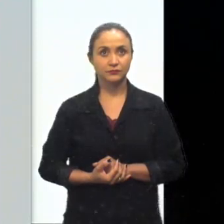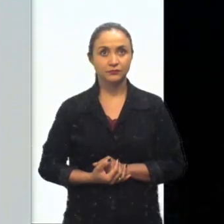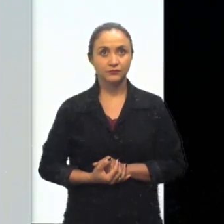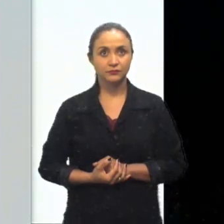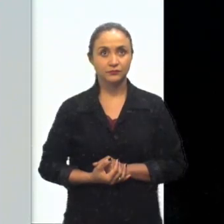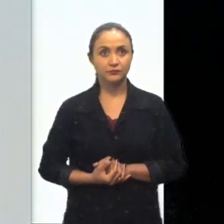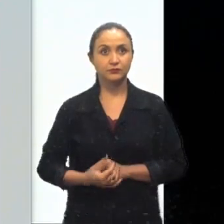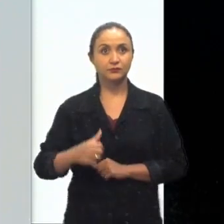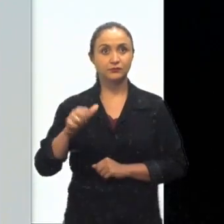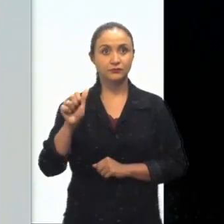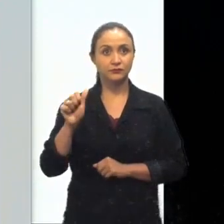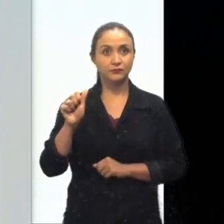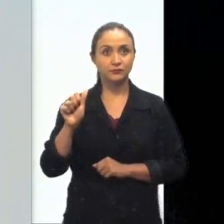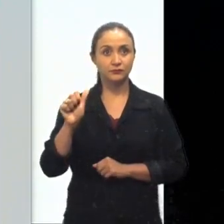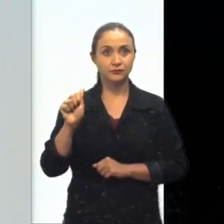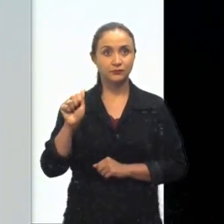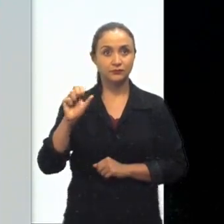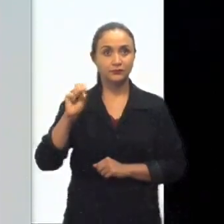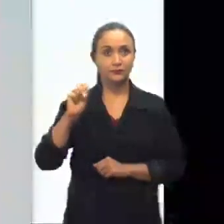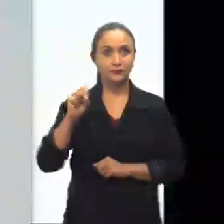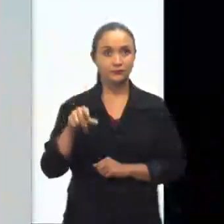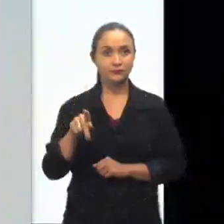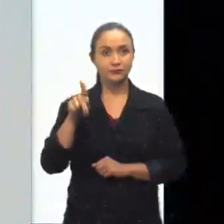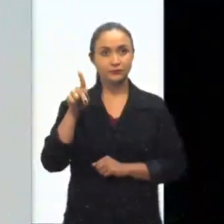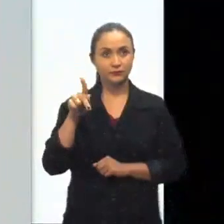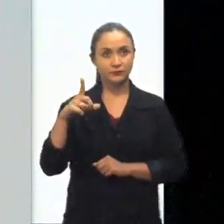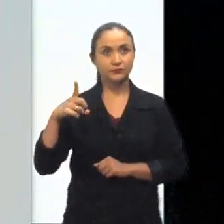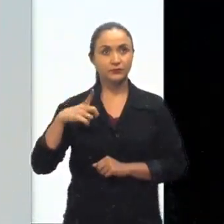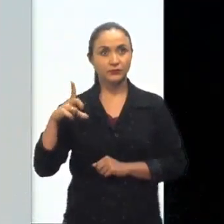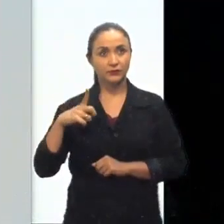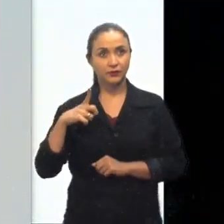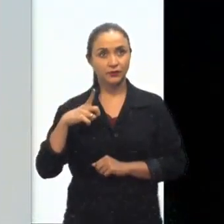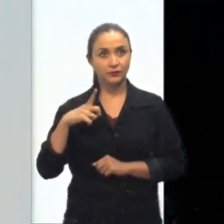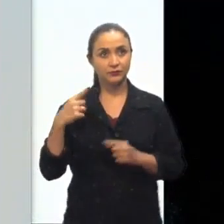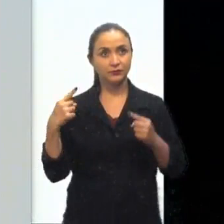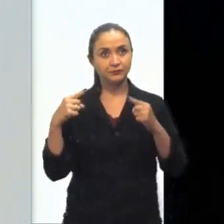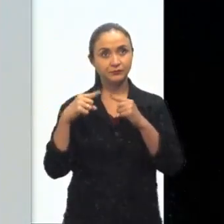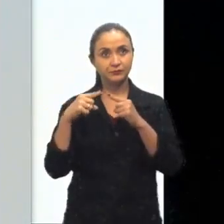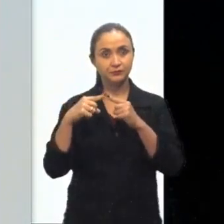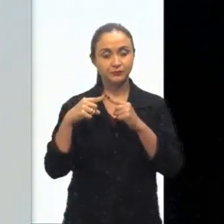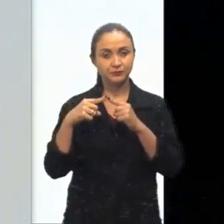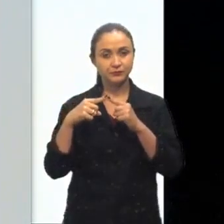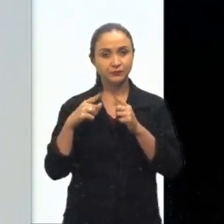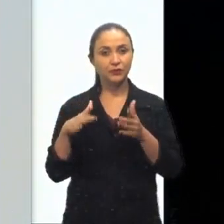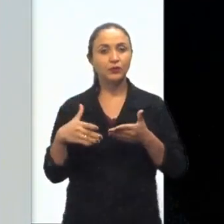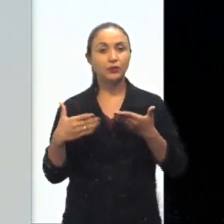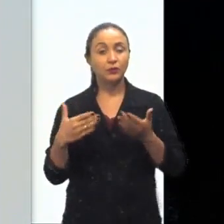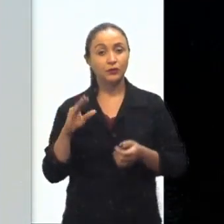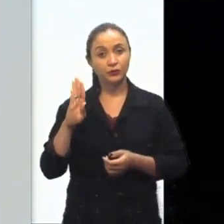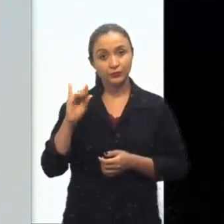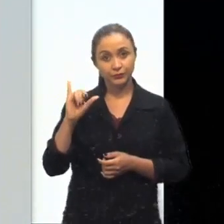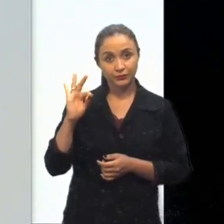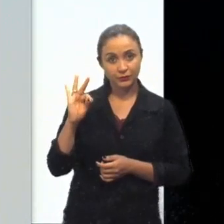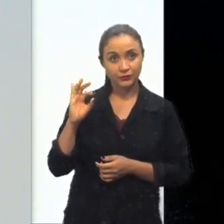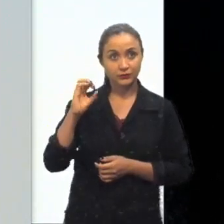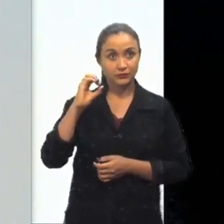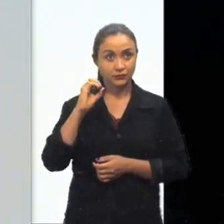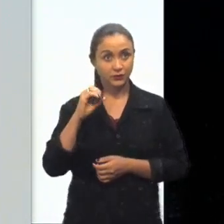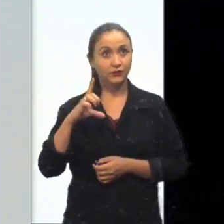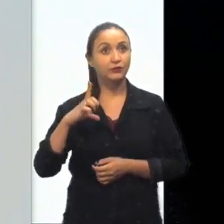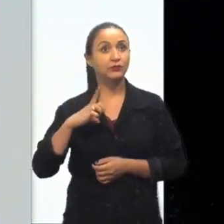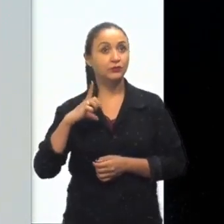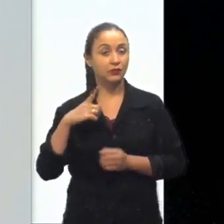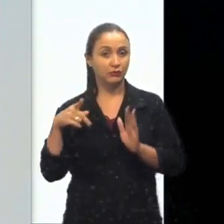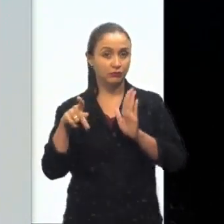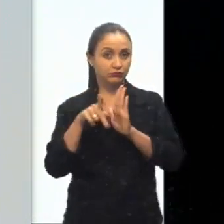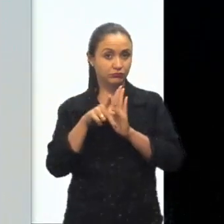Então, ASK. Modulação por chaveamento de frequência. Quando o bit é 0, tem uma frequência,